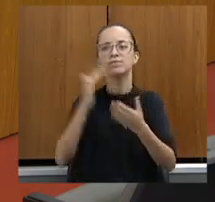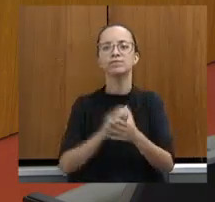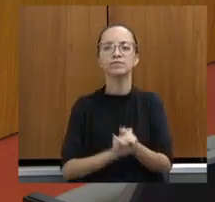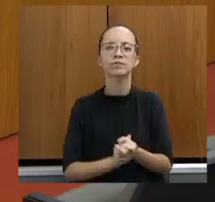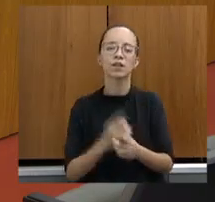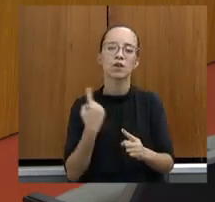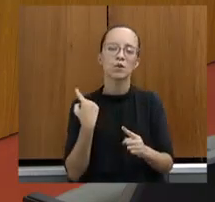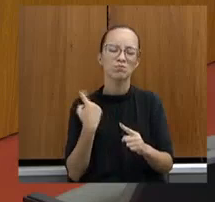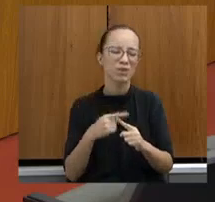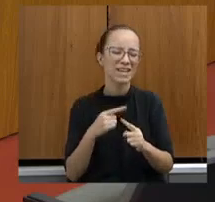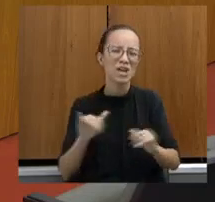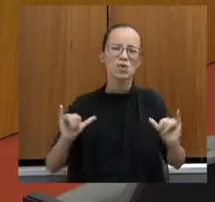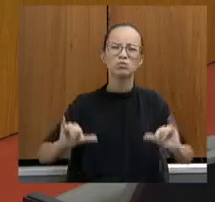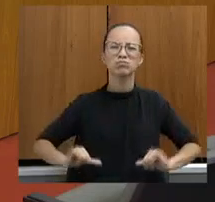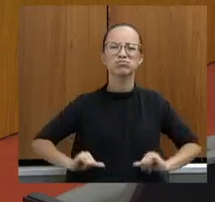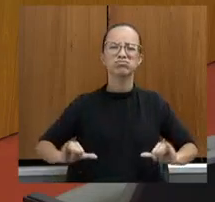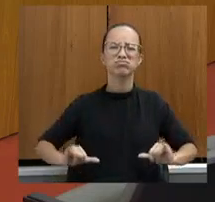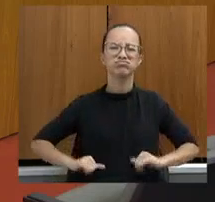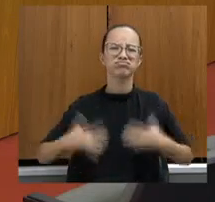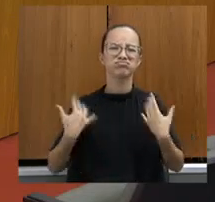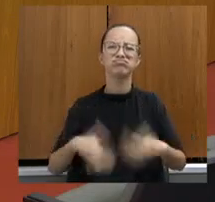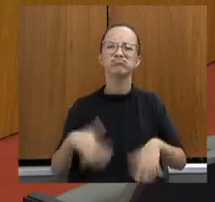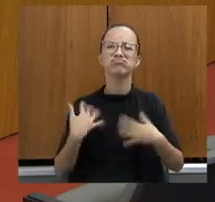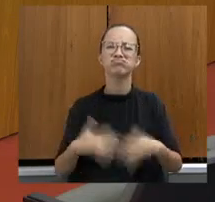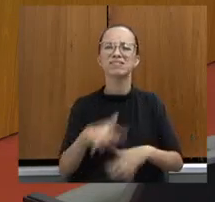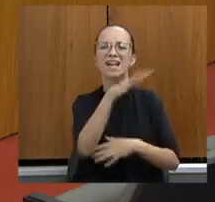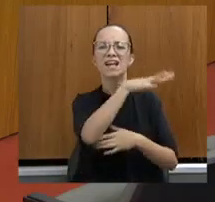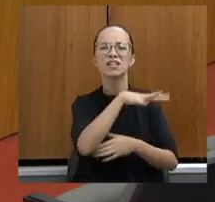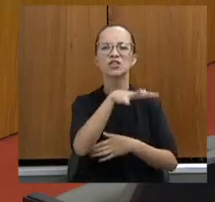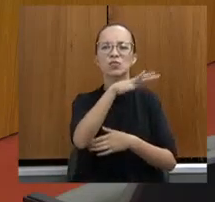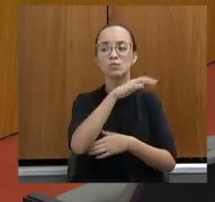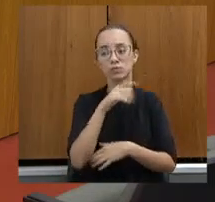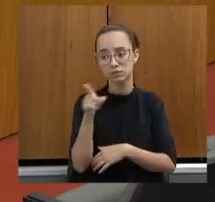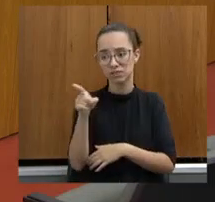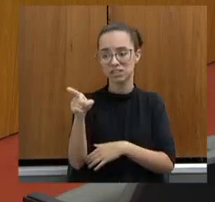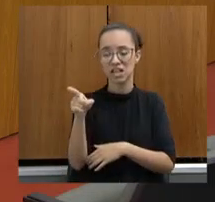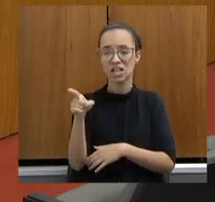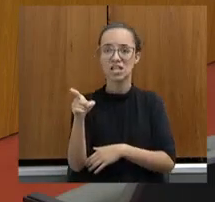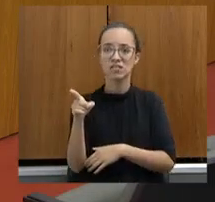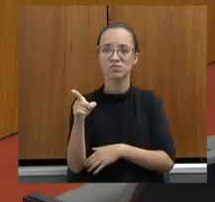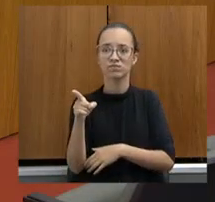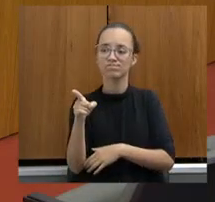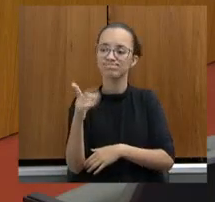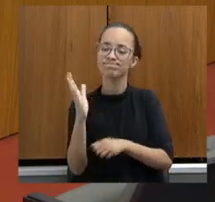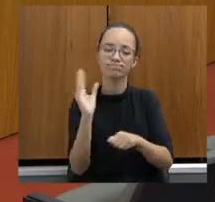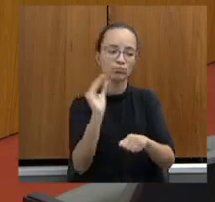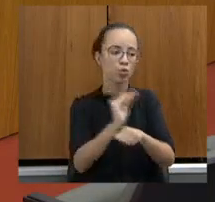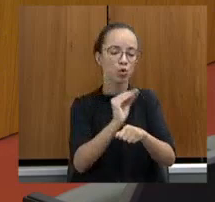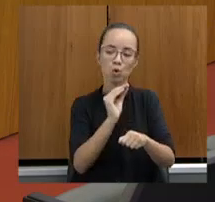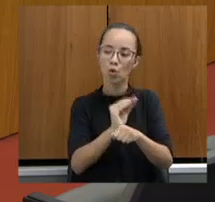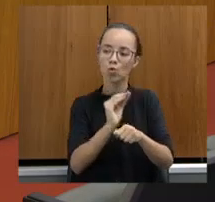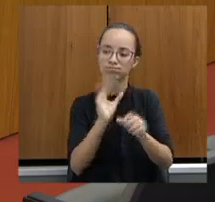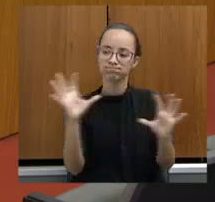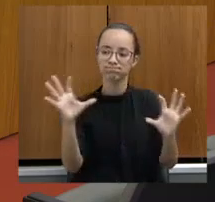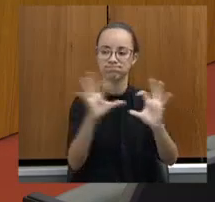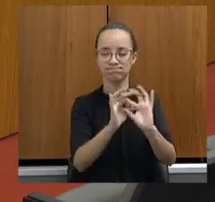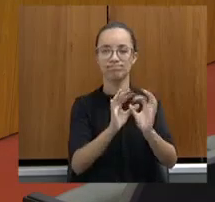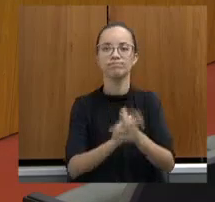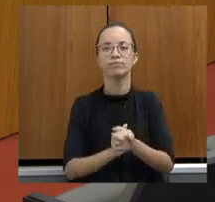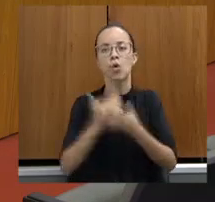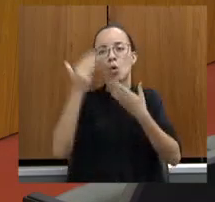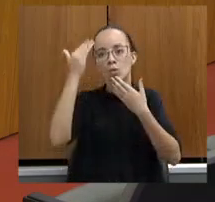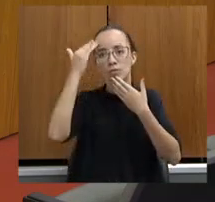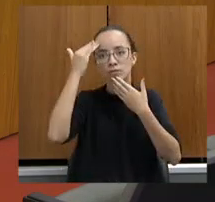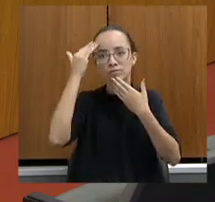sofrimento que nós tivemos na nossa região você abraçou como se da região fosse viu muito obrigada